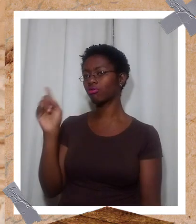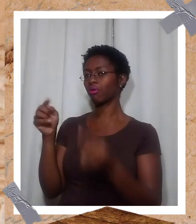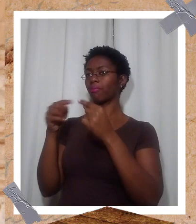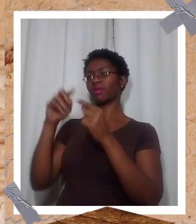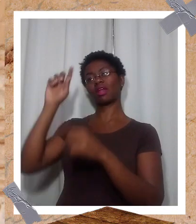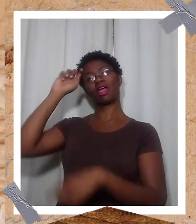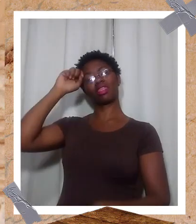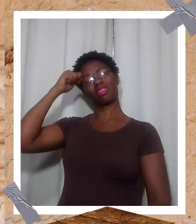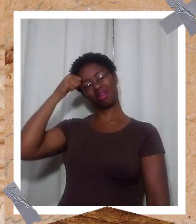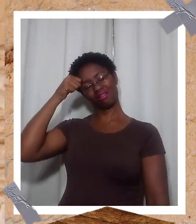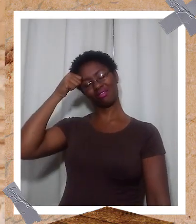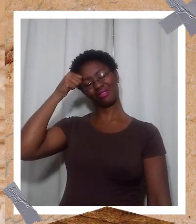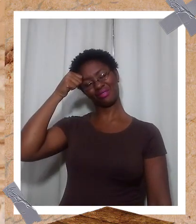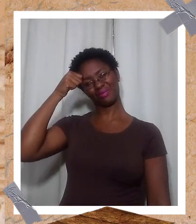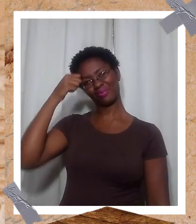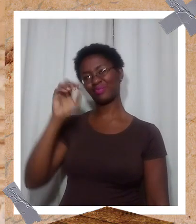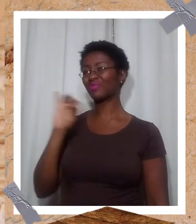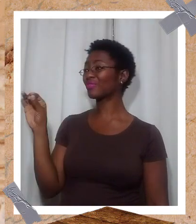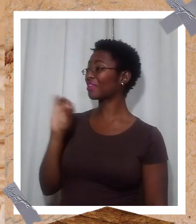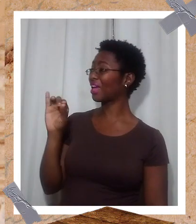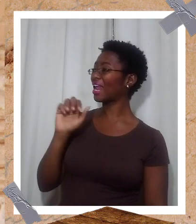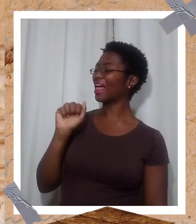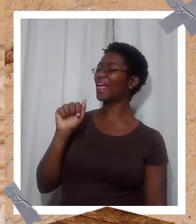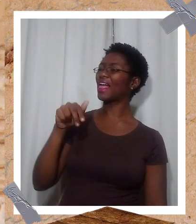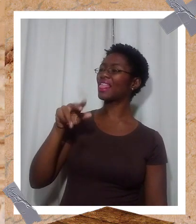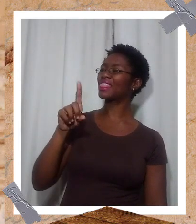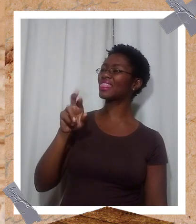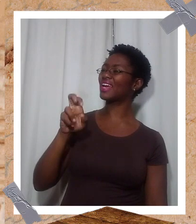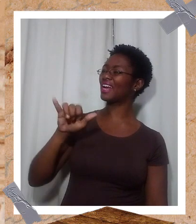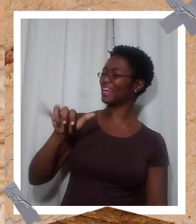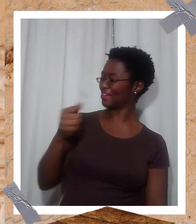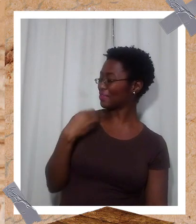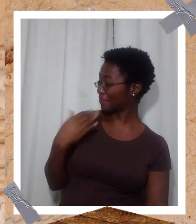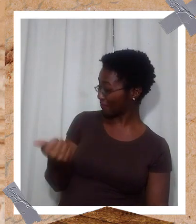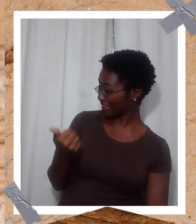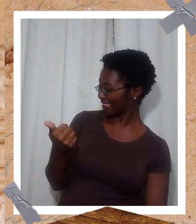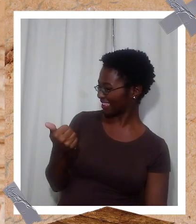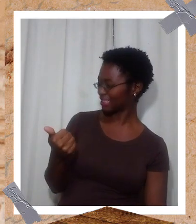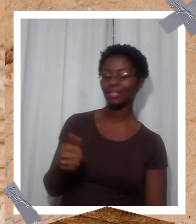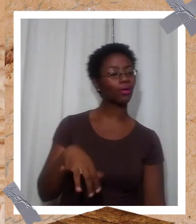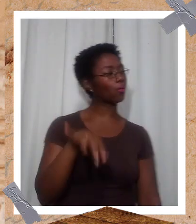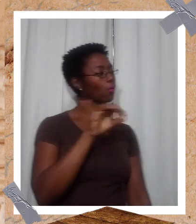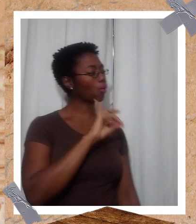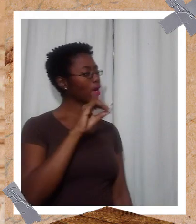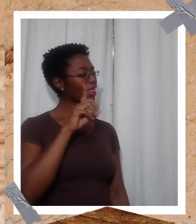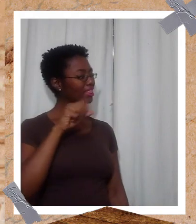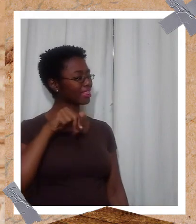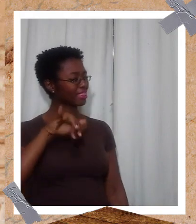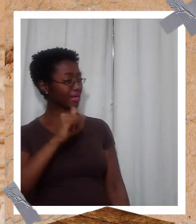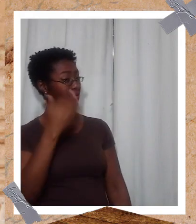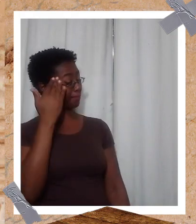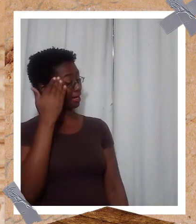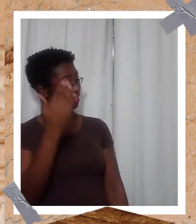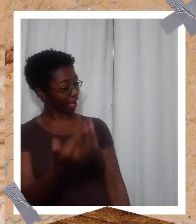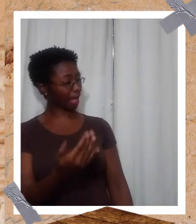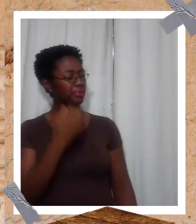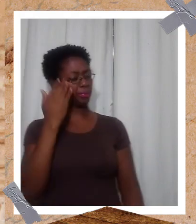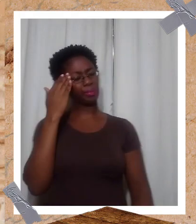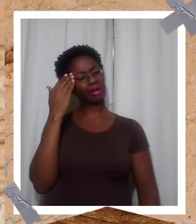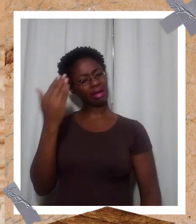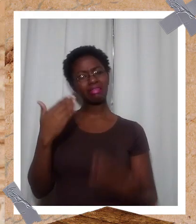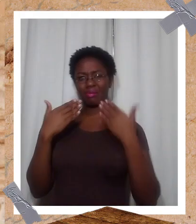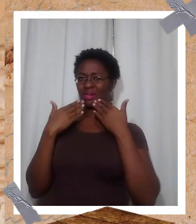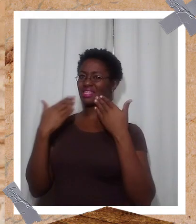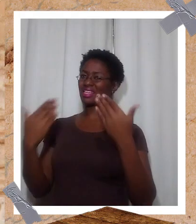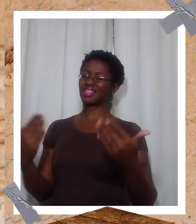negritude. Oi, Andréia, tudo bom? Seja muito bem-vinda. Obrigada pela apresentação, sempre